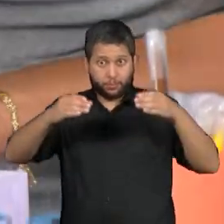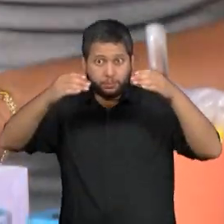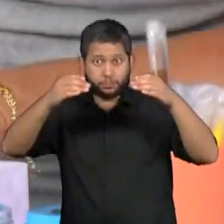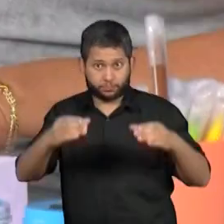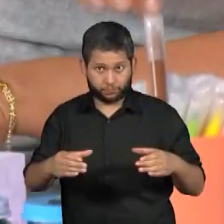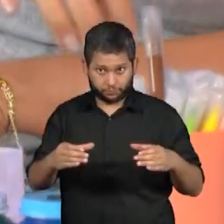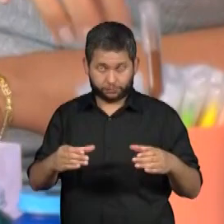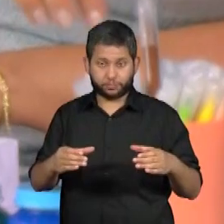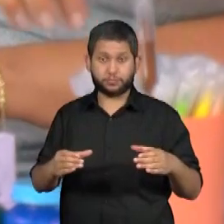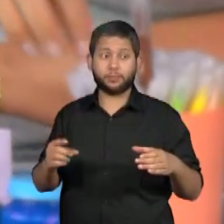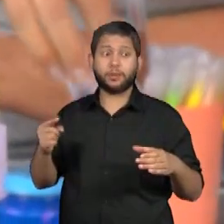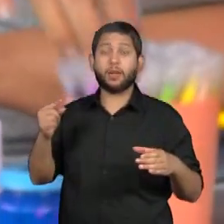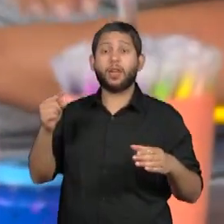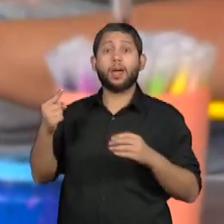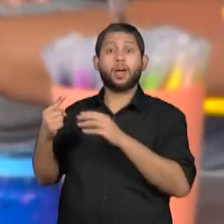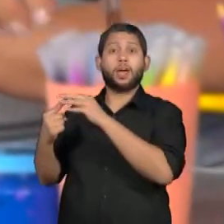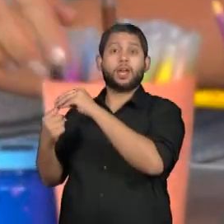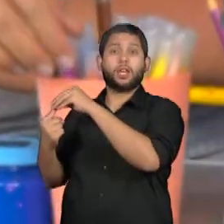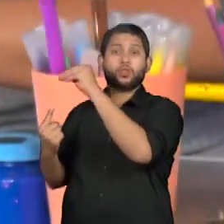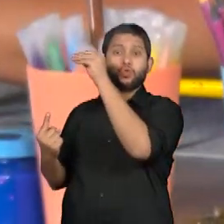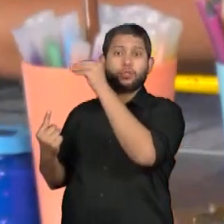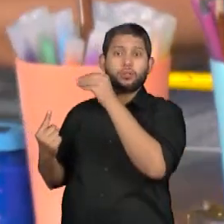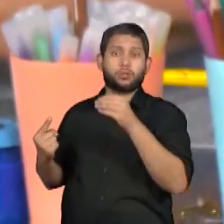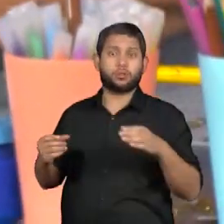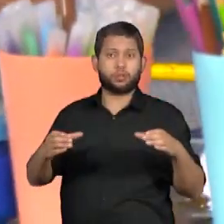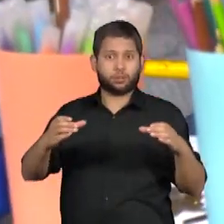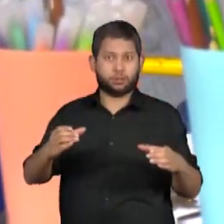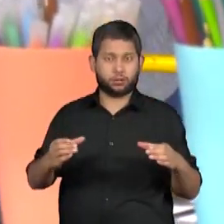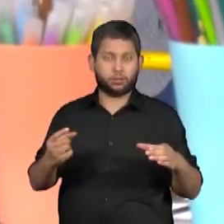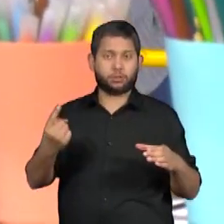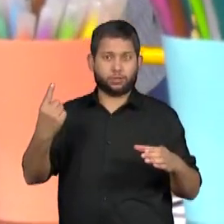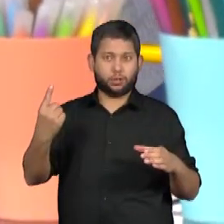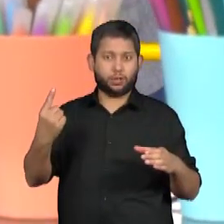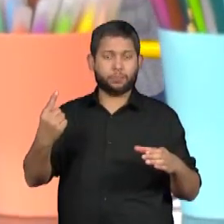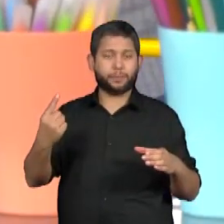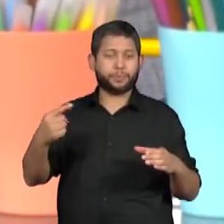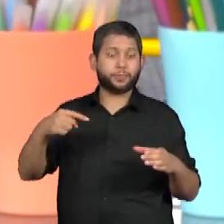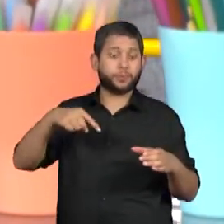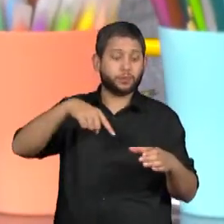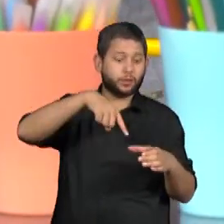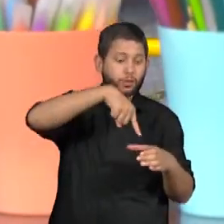Vou pegar uma canetinha. Vou pegar uma canetinha aqui